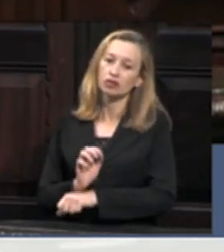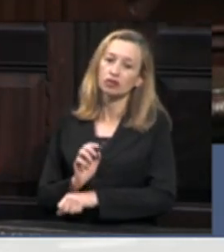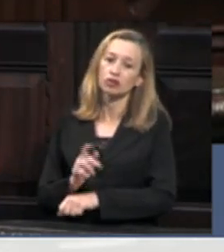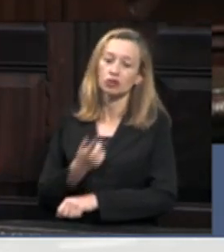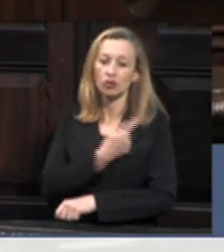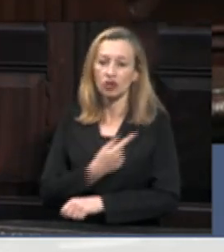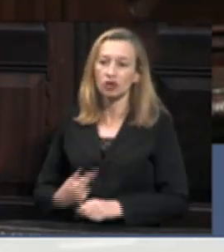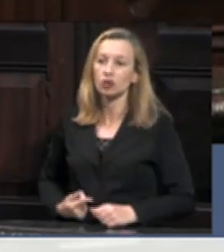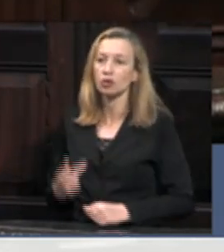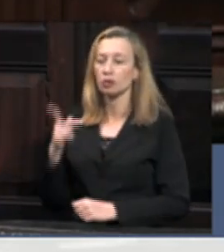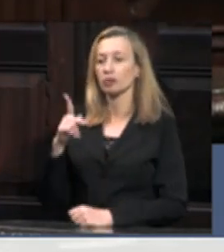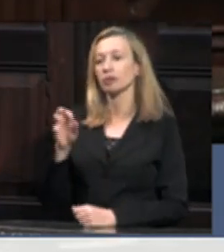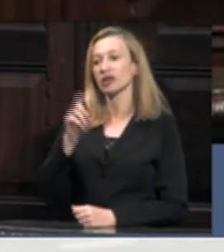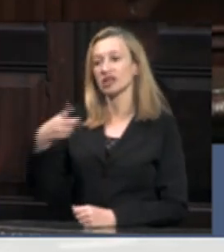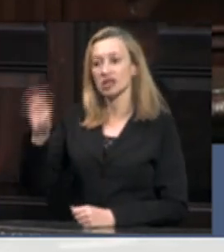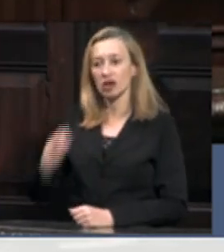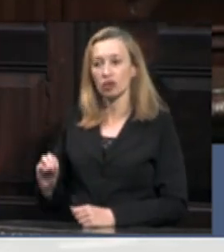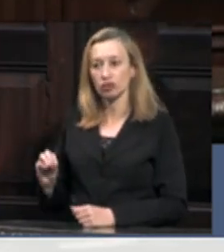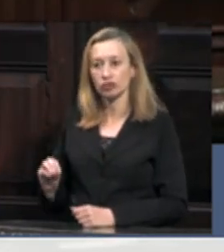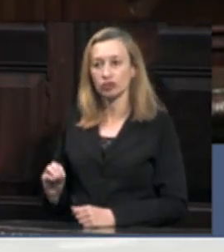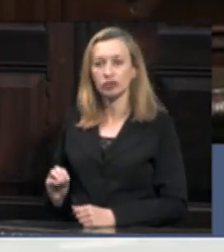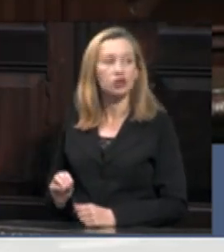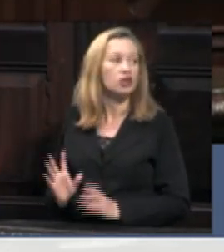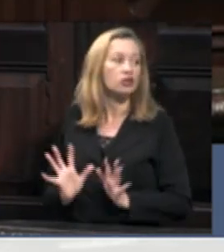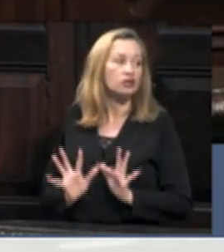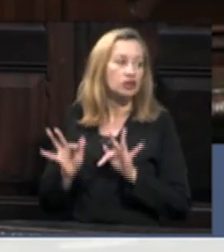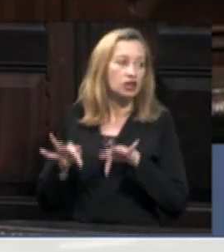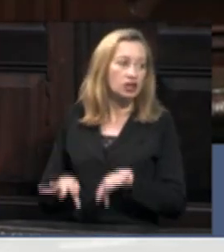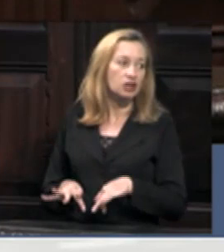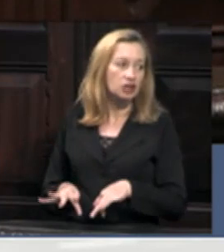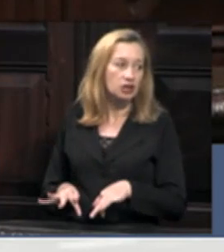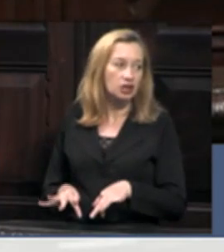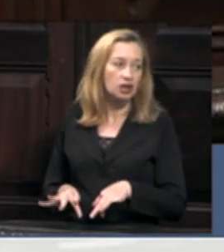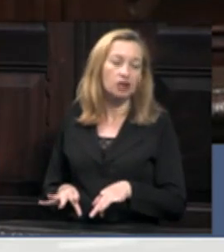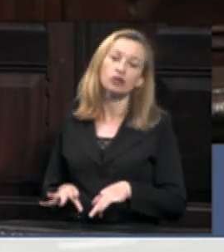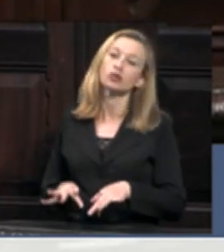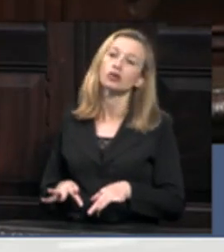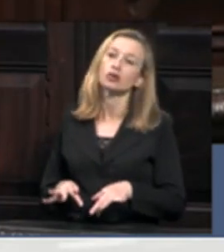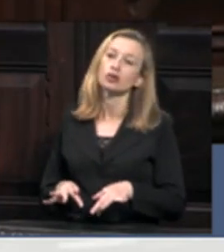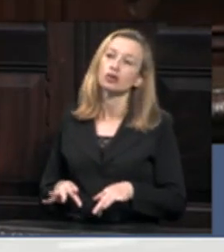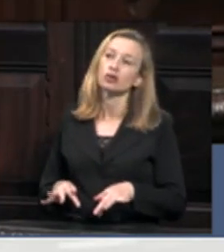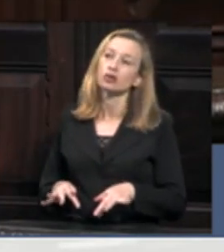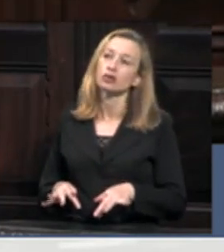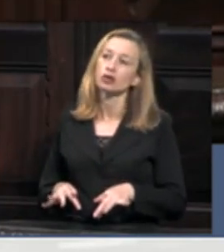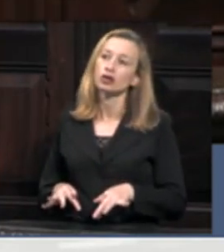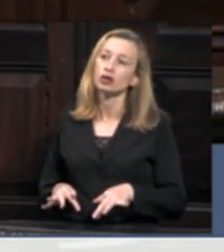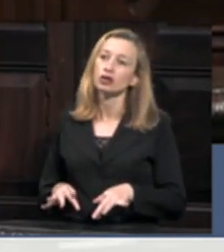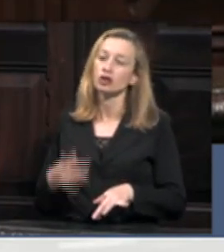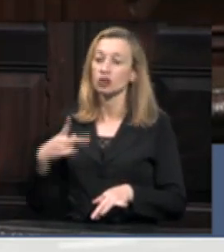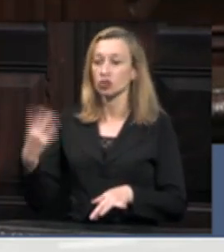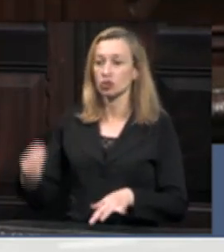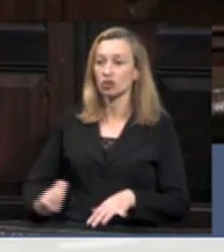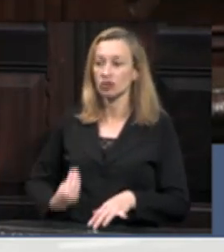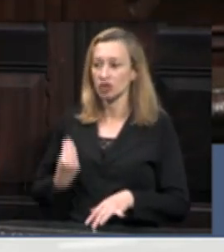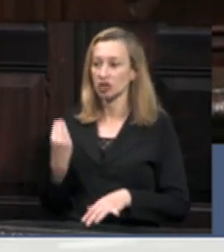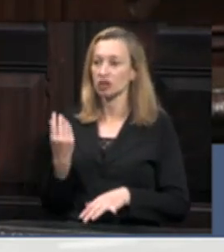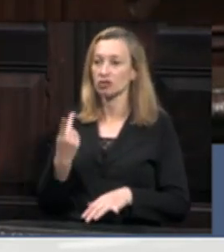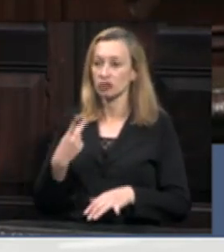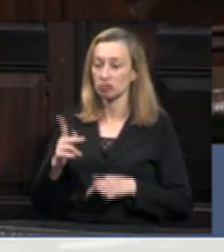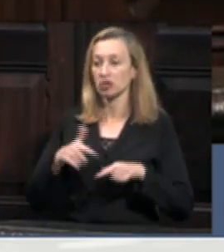que termina, com certeza, uma página na vida dele, e com